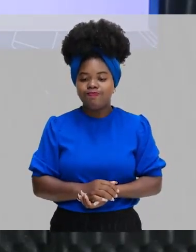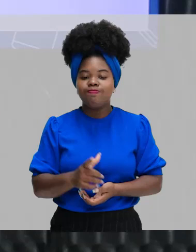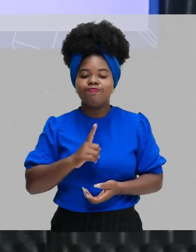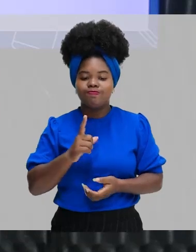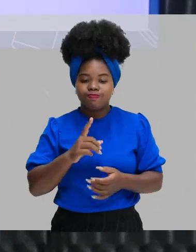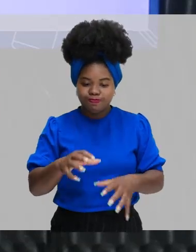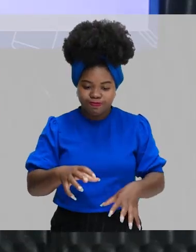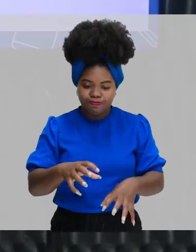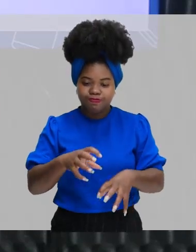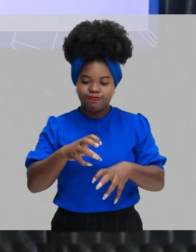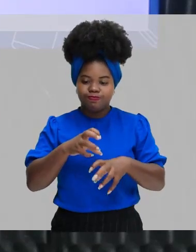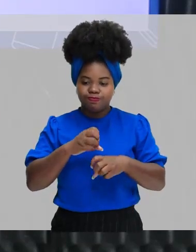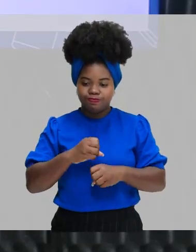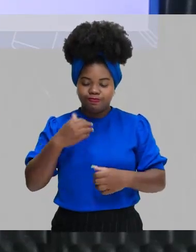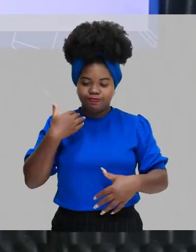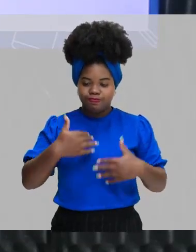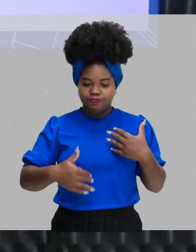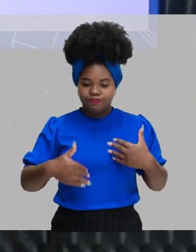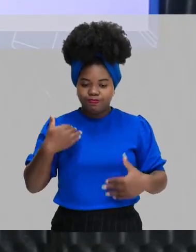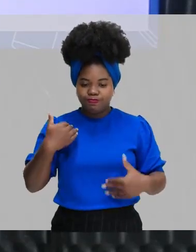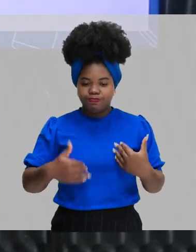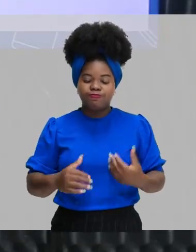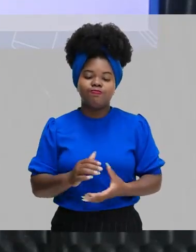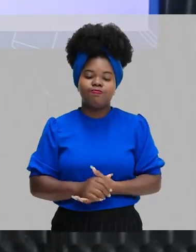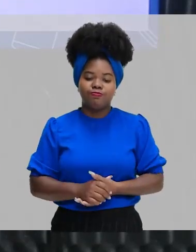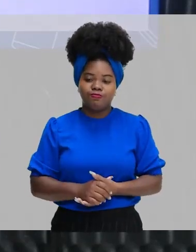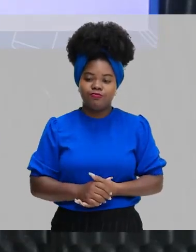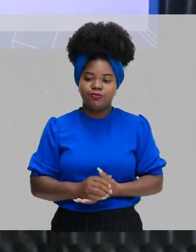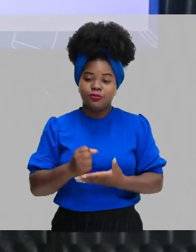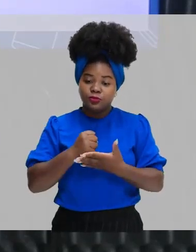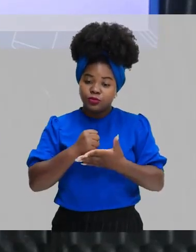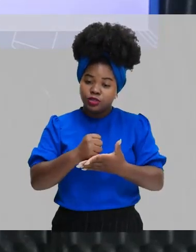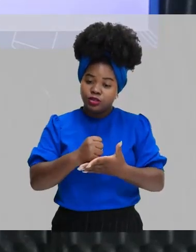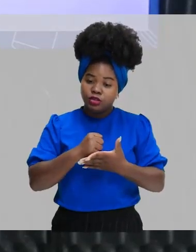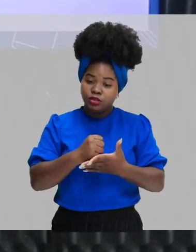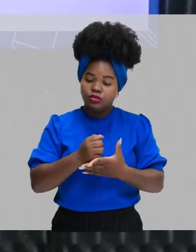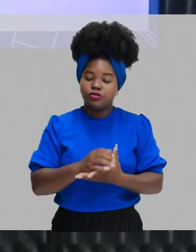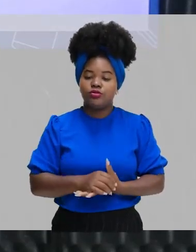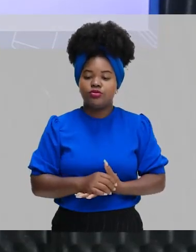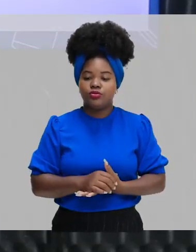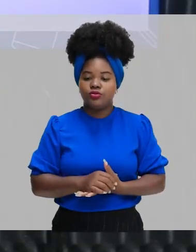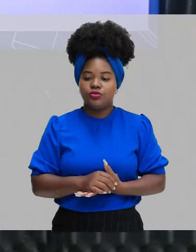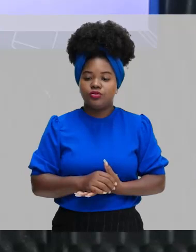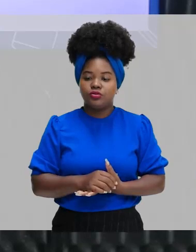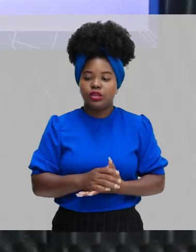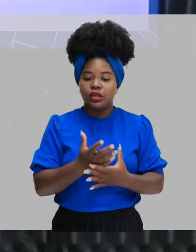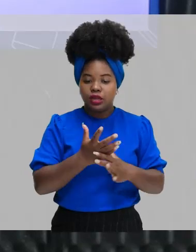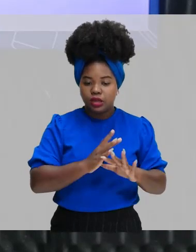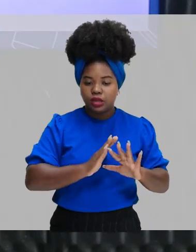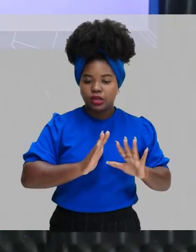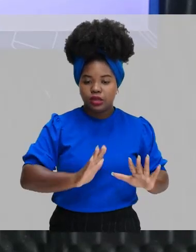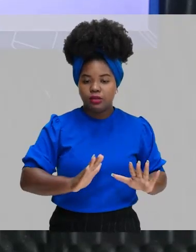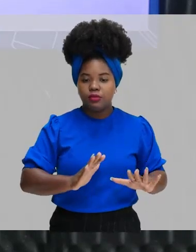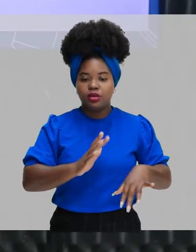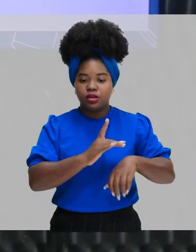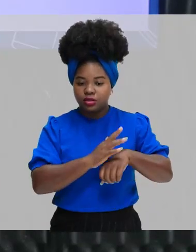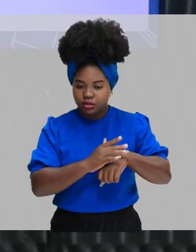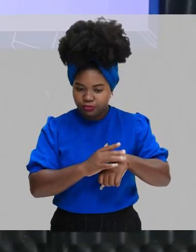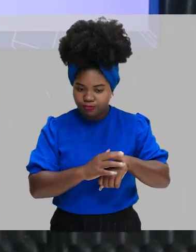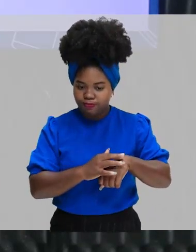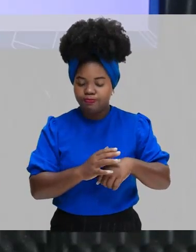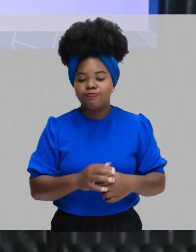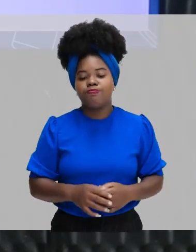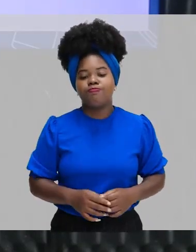penetração no corpo humano e com isso vai atacar vai vai acabar matando essas células